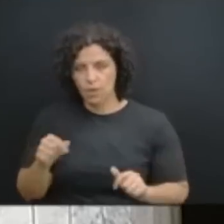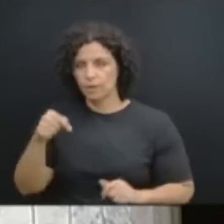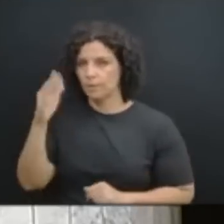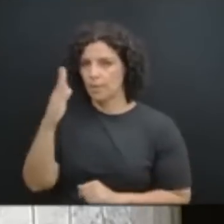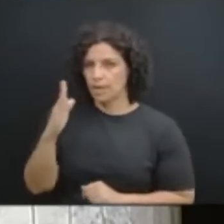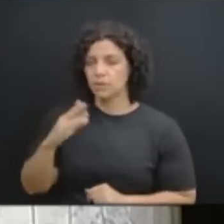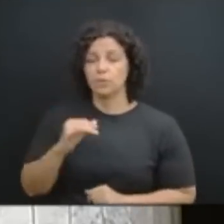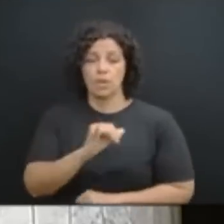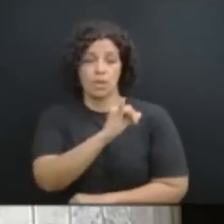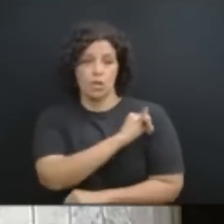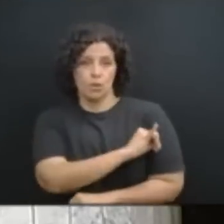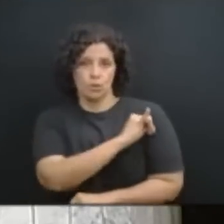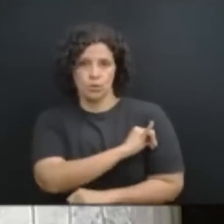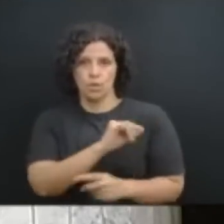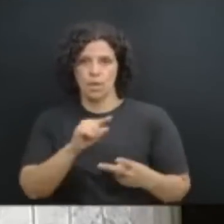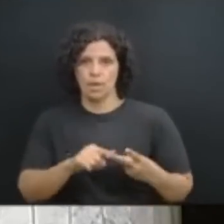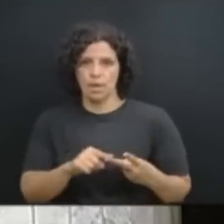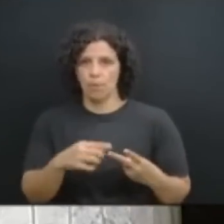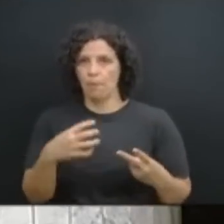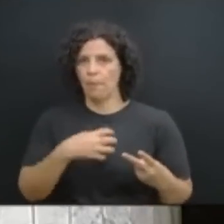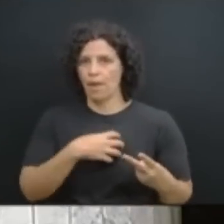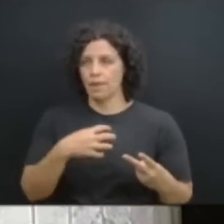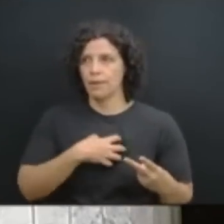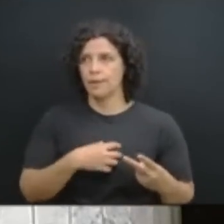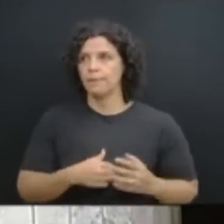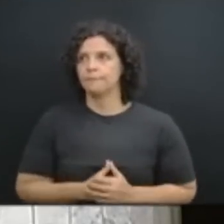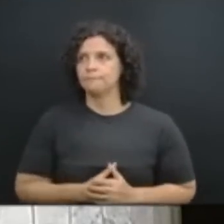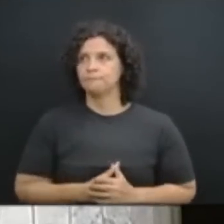como Rio de Janeiro e Bahia,